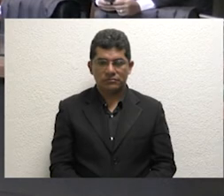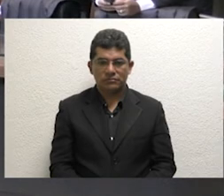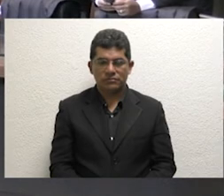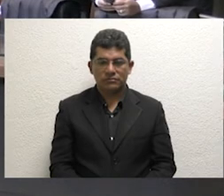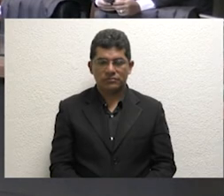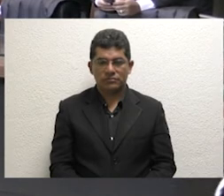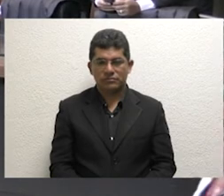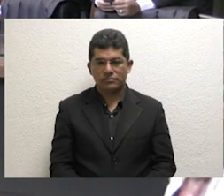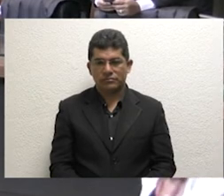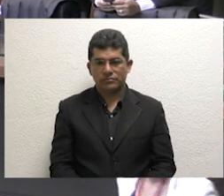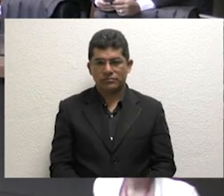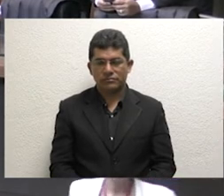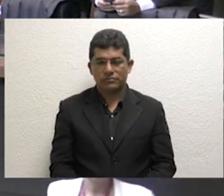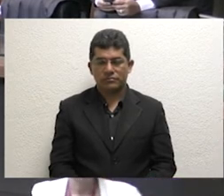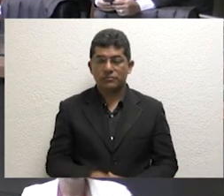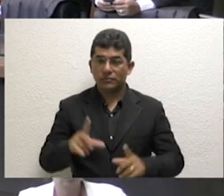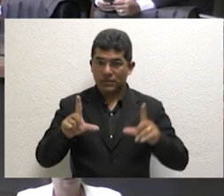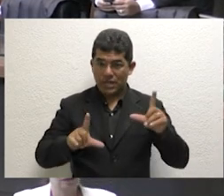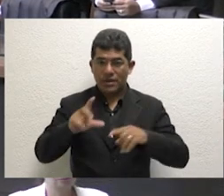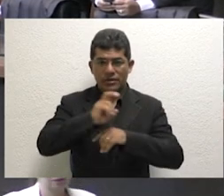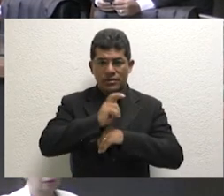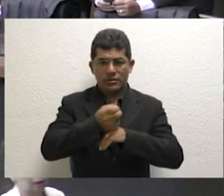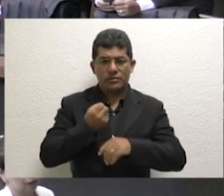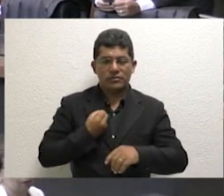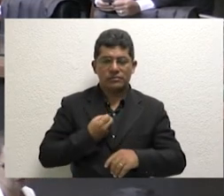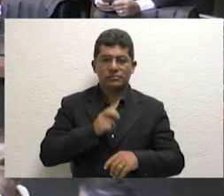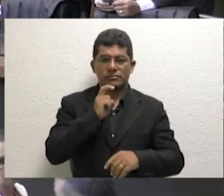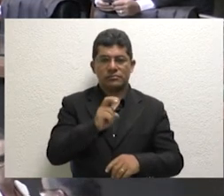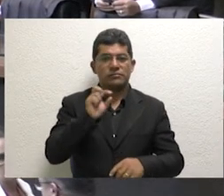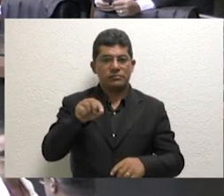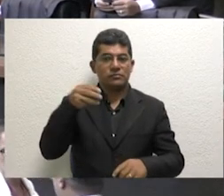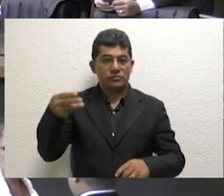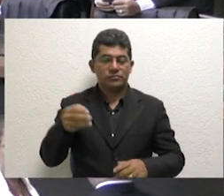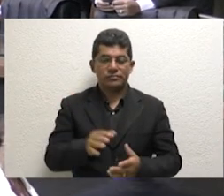tv assembleia canal segura e 5.3